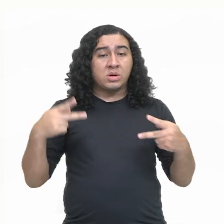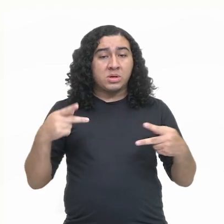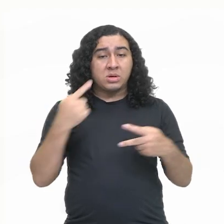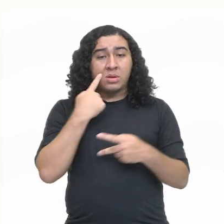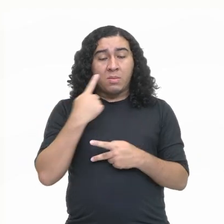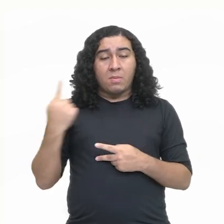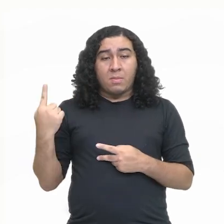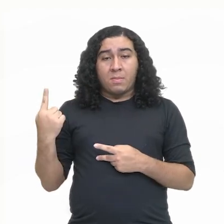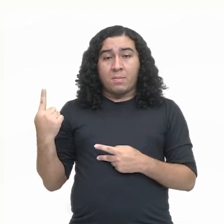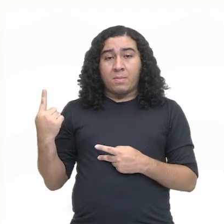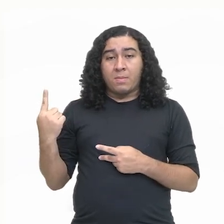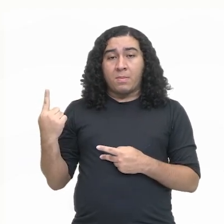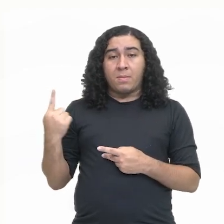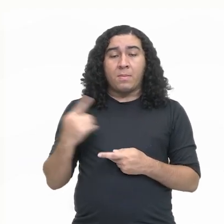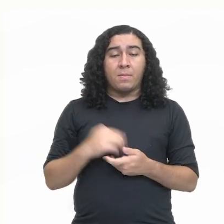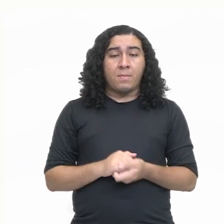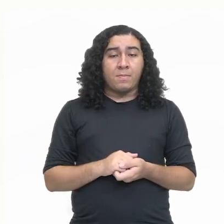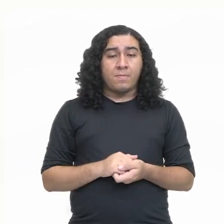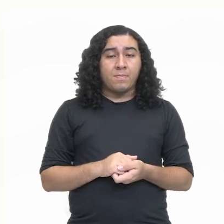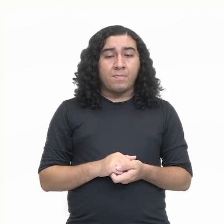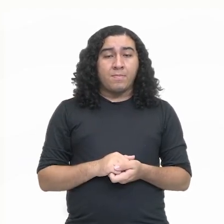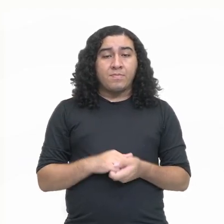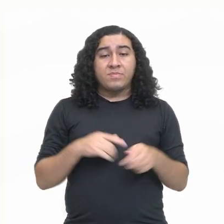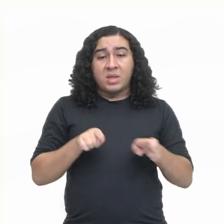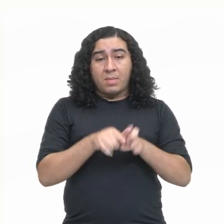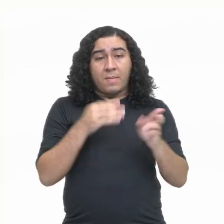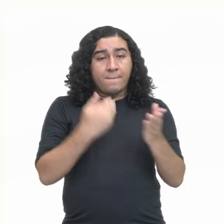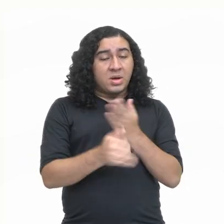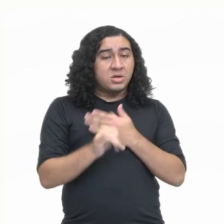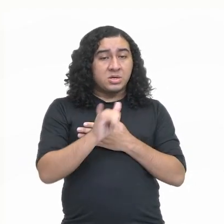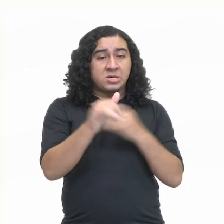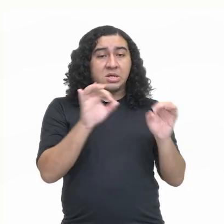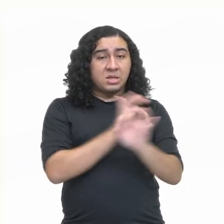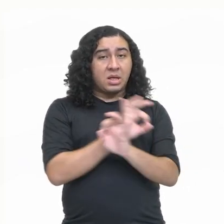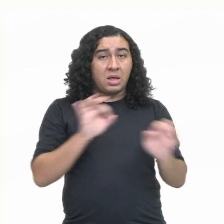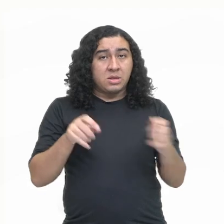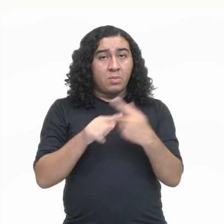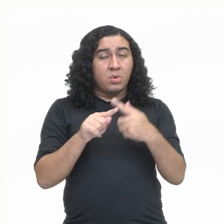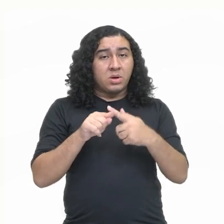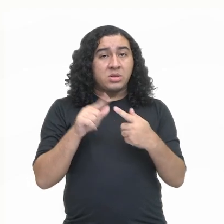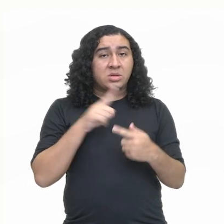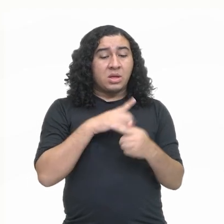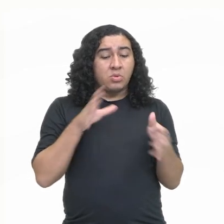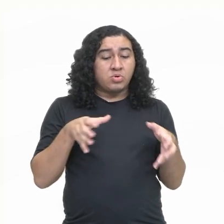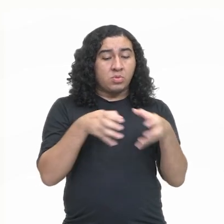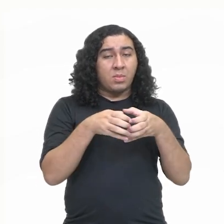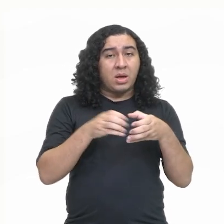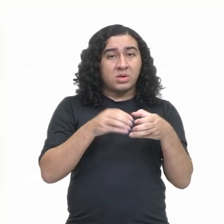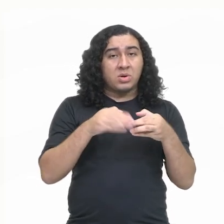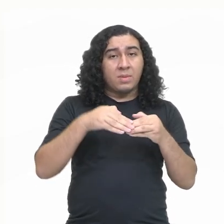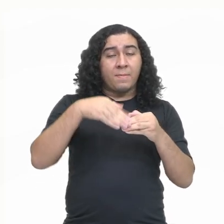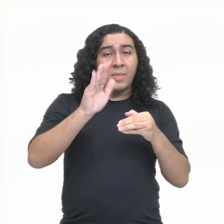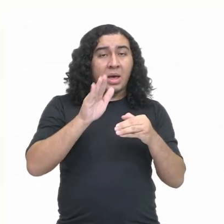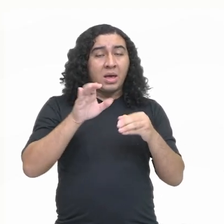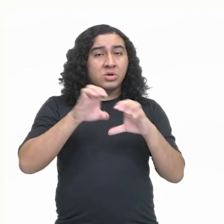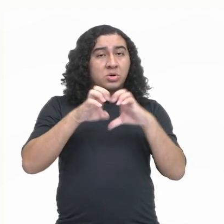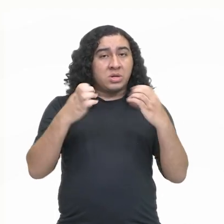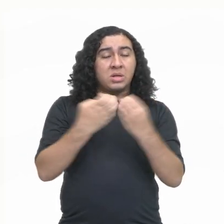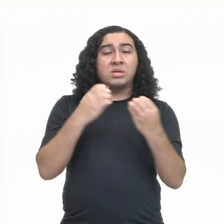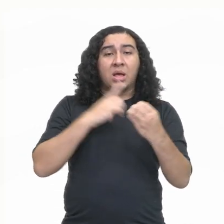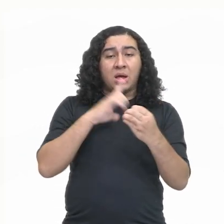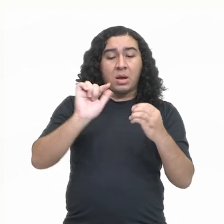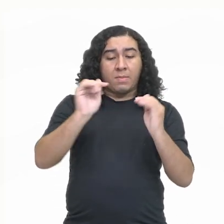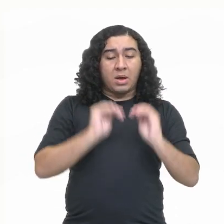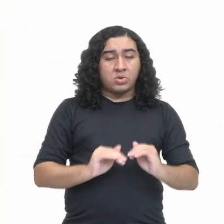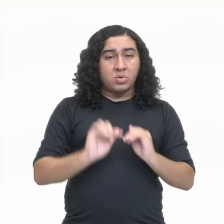a gente pode observar aqui. E também não há gasto de energia porque também ocorre do meio mais concentrado para o meio menos concentrado. Já